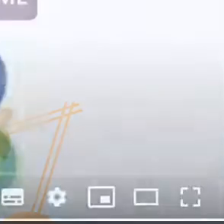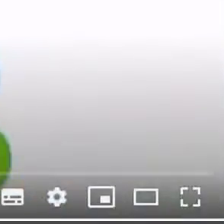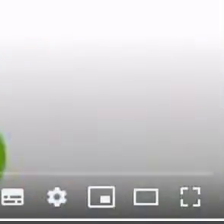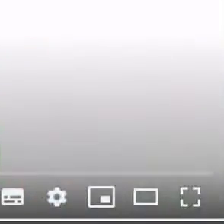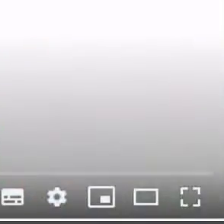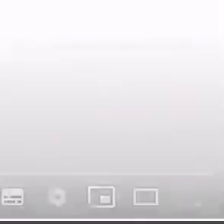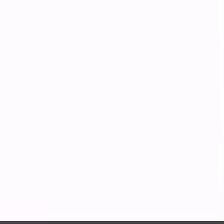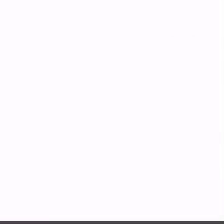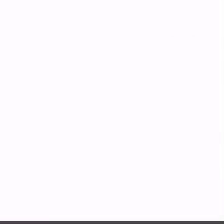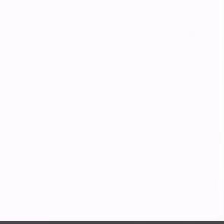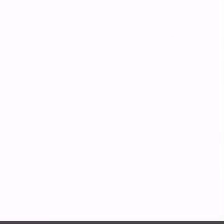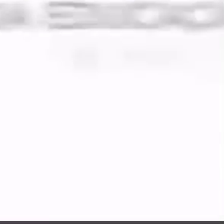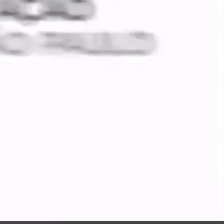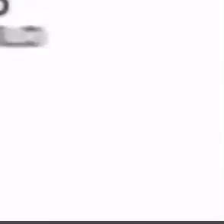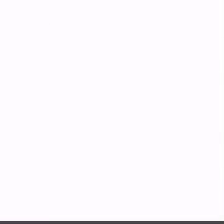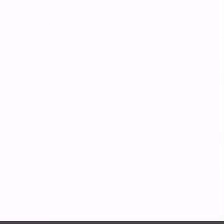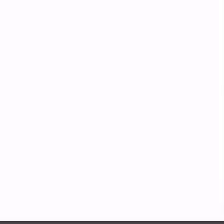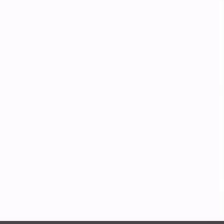e